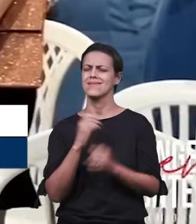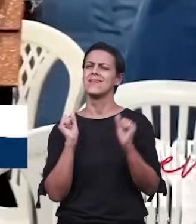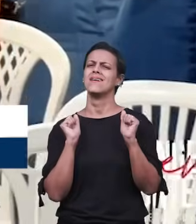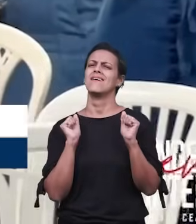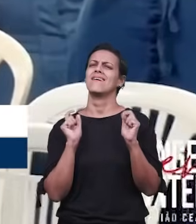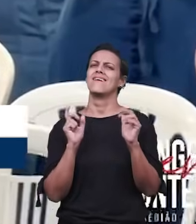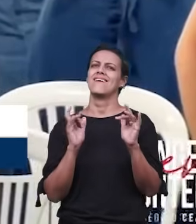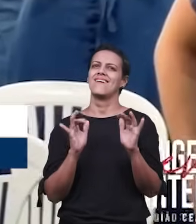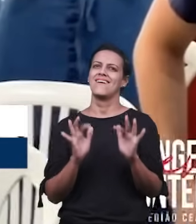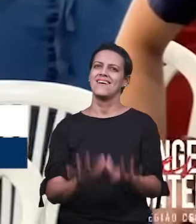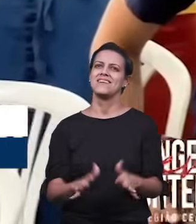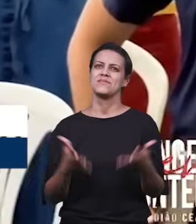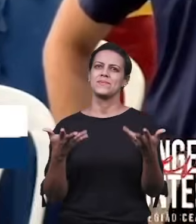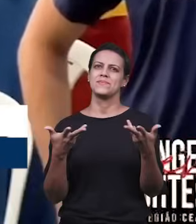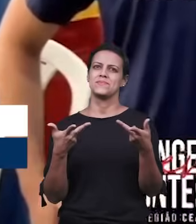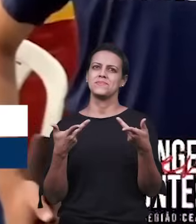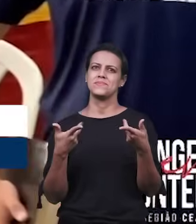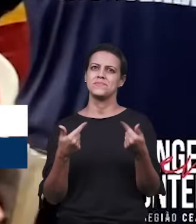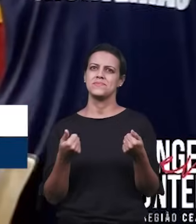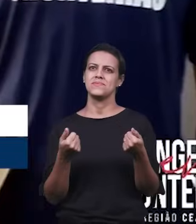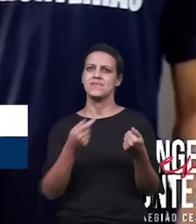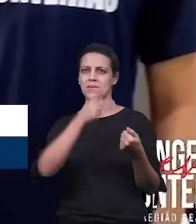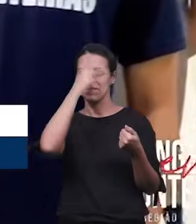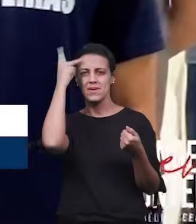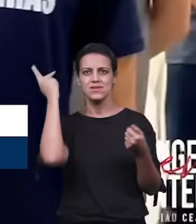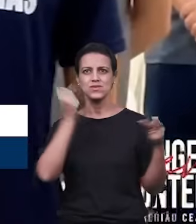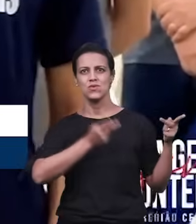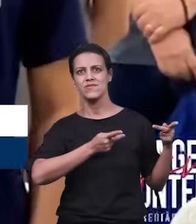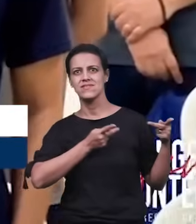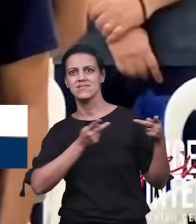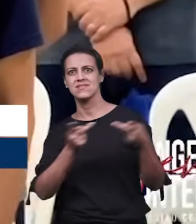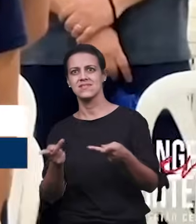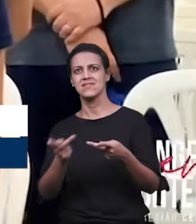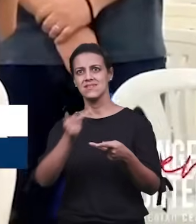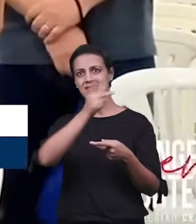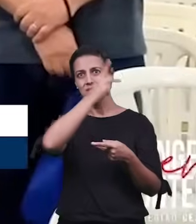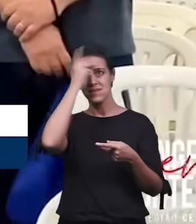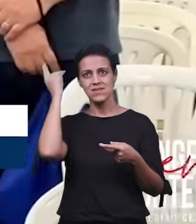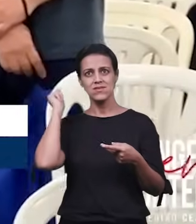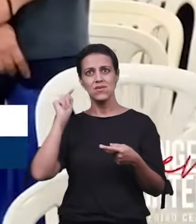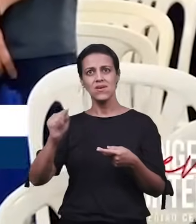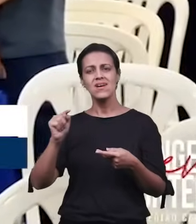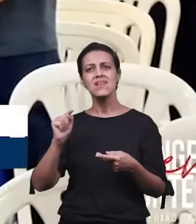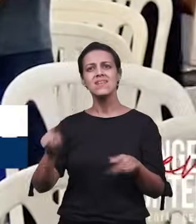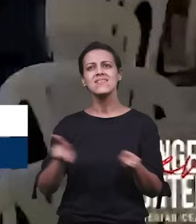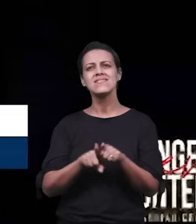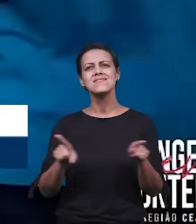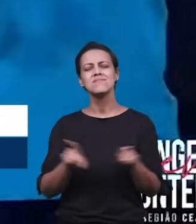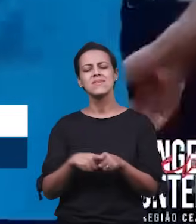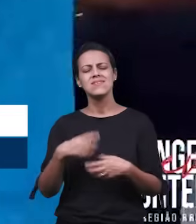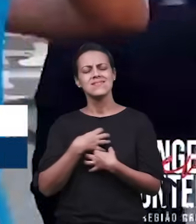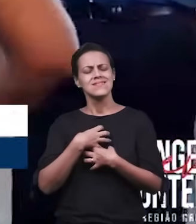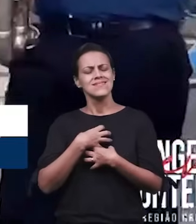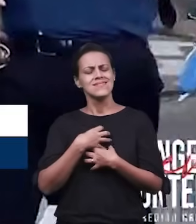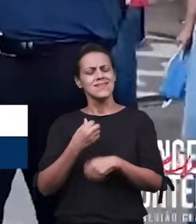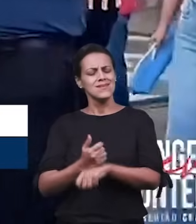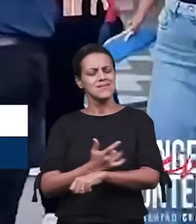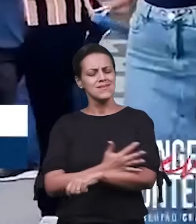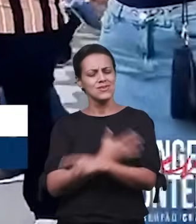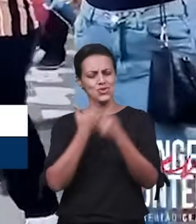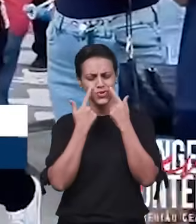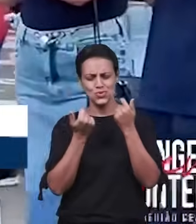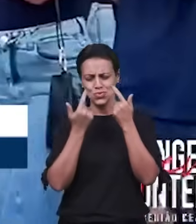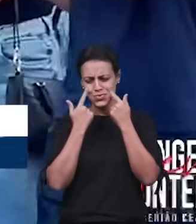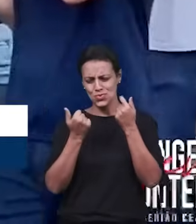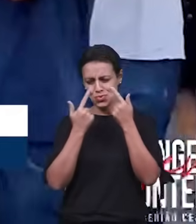ali ouvindo a voz do Senhor durante a oração, quebrantada, chorando. Ali o Senhor, com certeza, operou maravilhas.